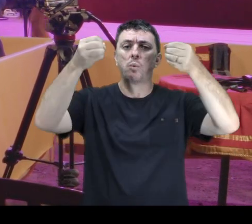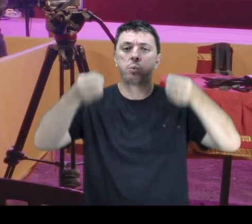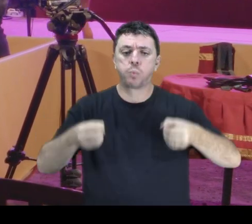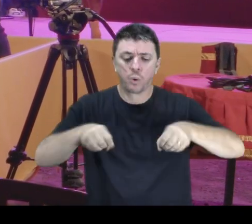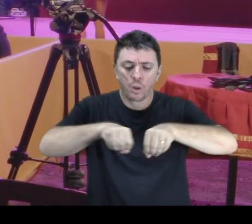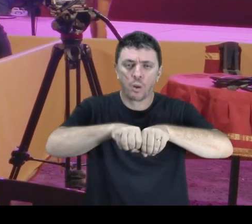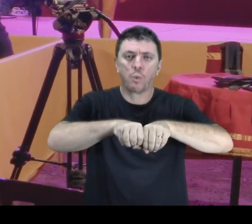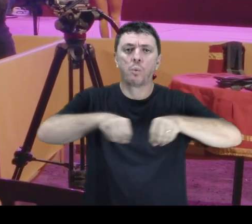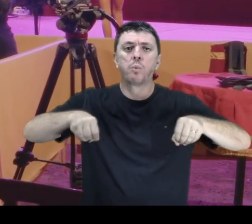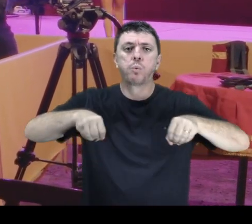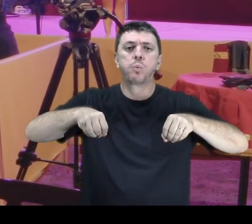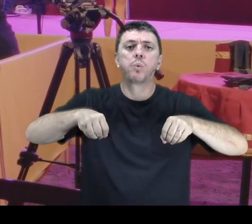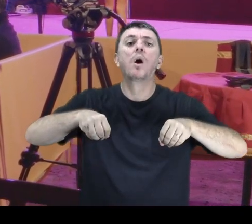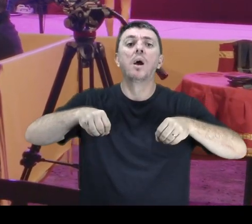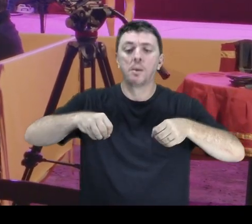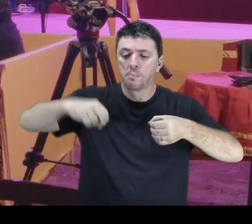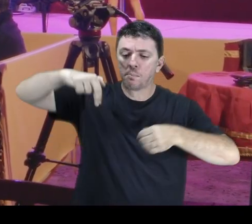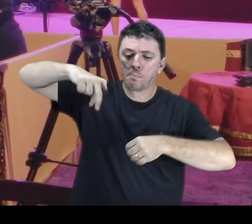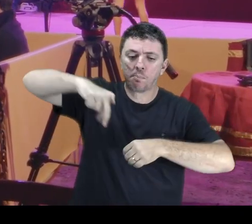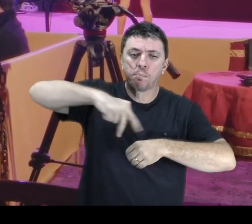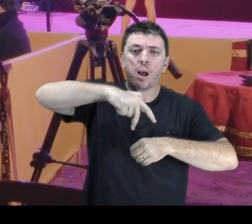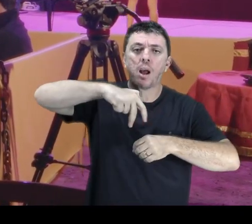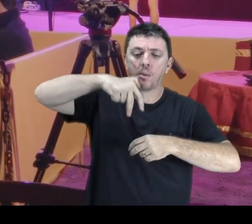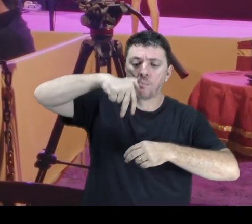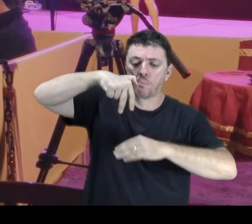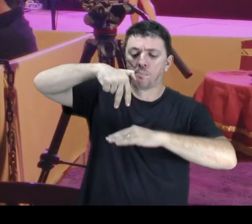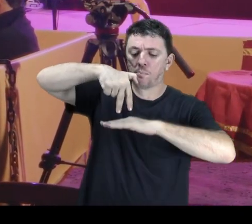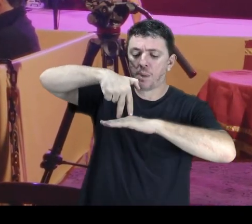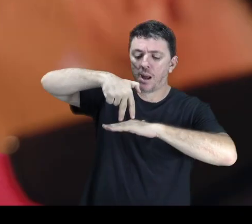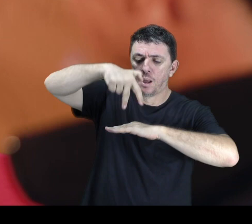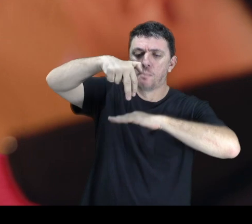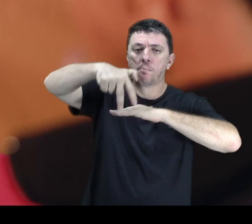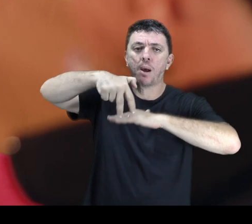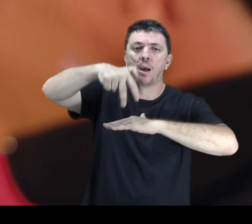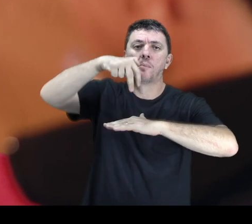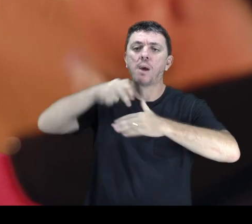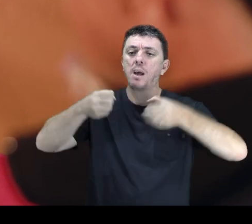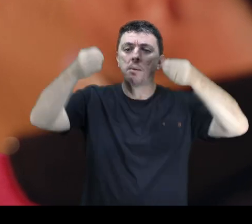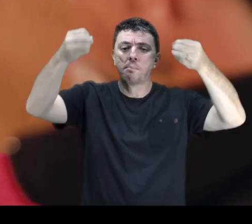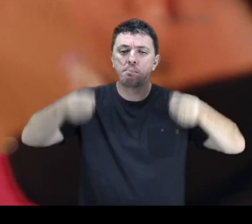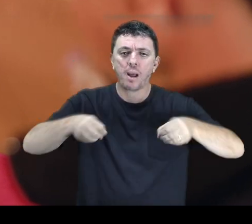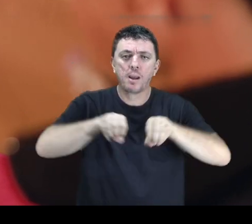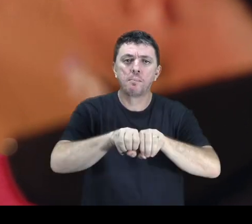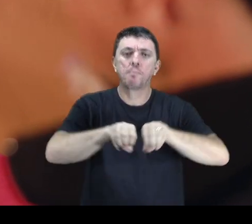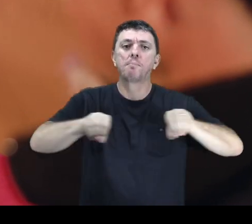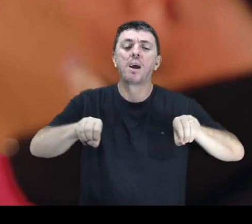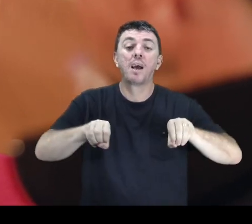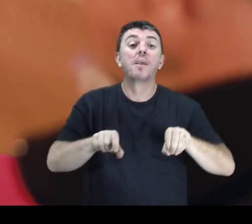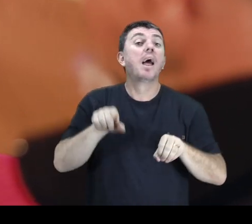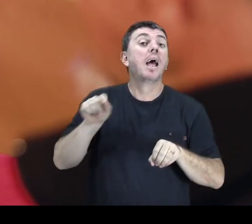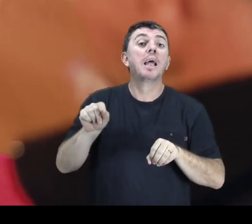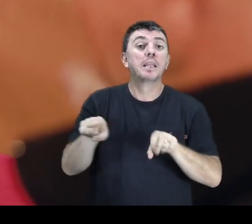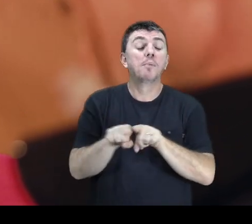comercial da Caixa Econômica, então a gente anunciava o rapaz da Caixa